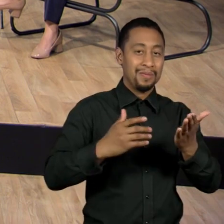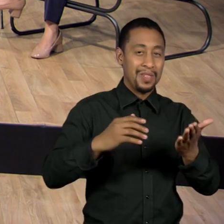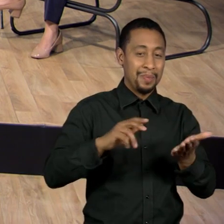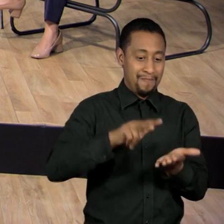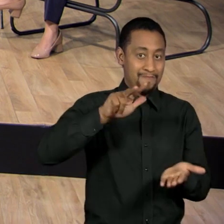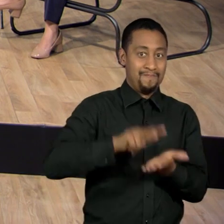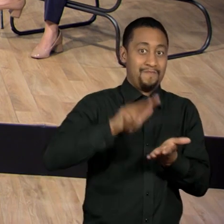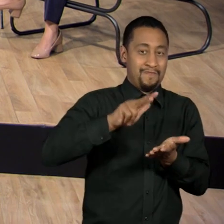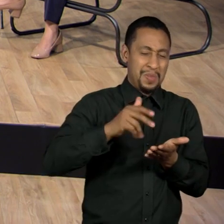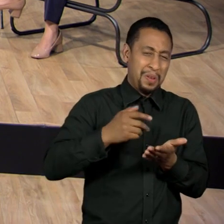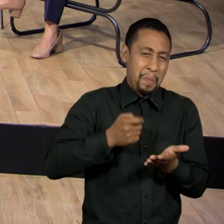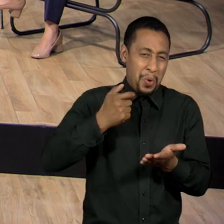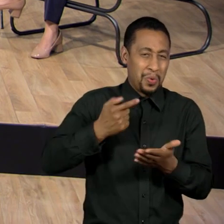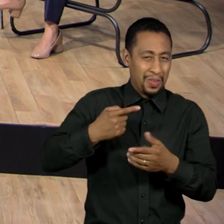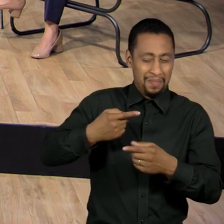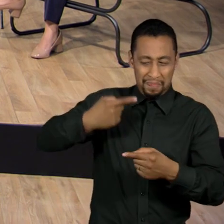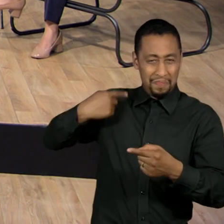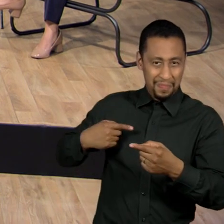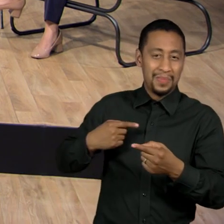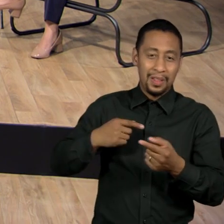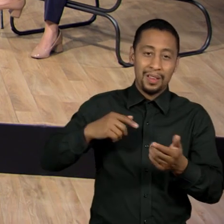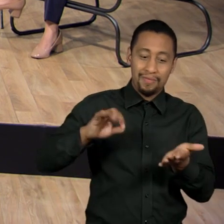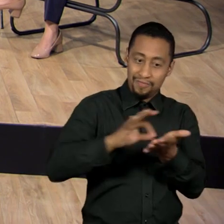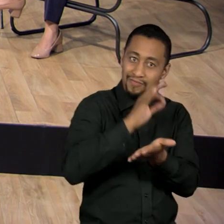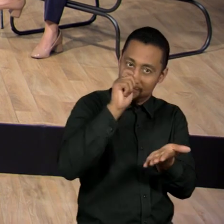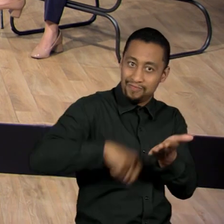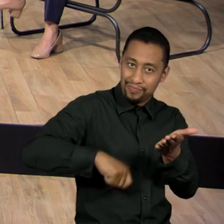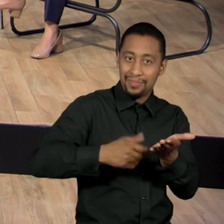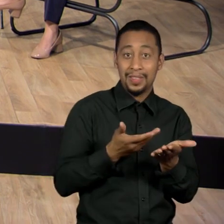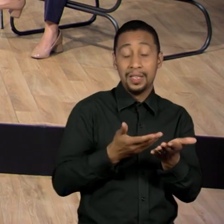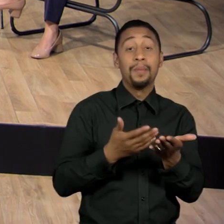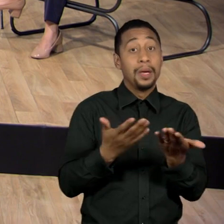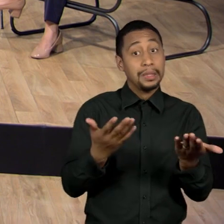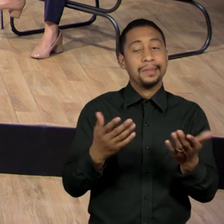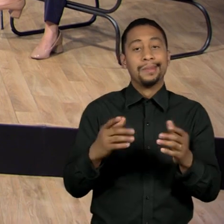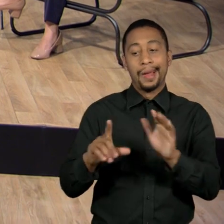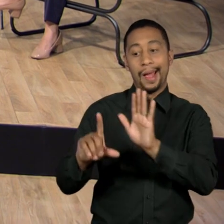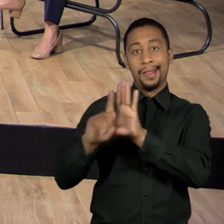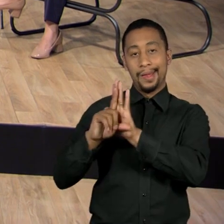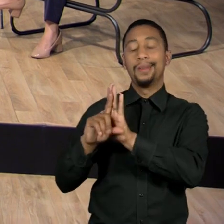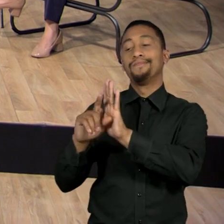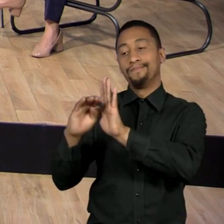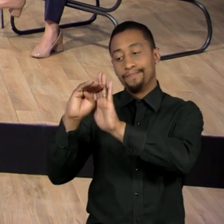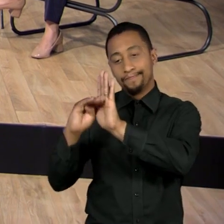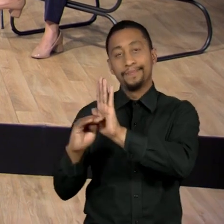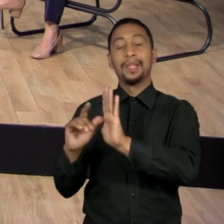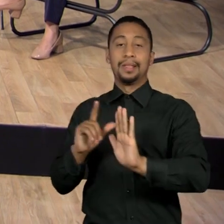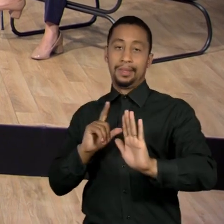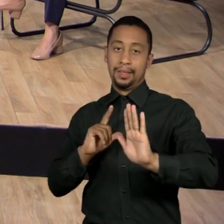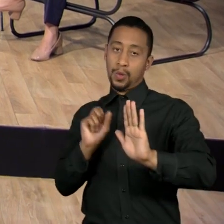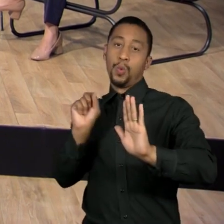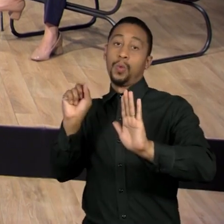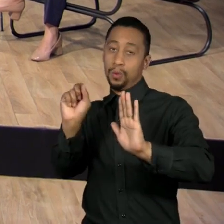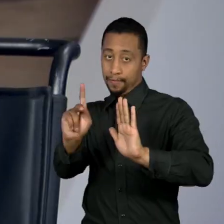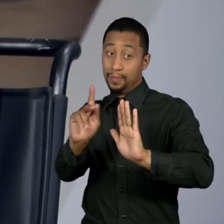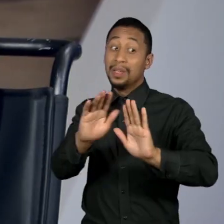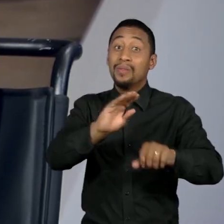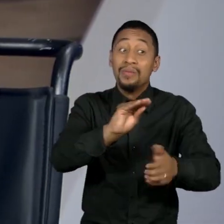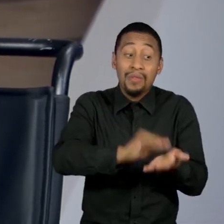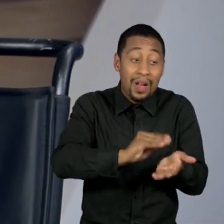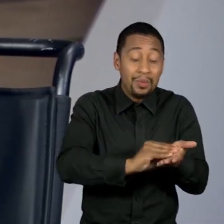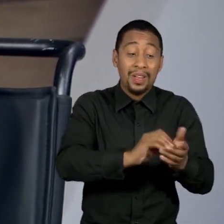à informação e aos direitos, as nossas leis dão conta de abarcar todo esse panorama ou precisam ser